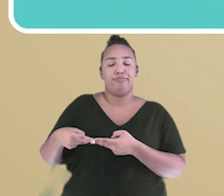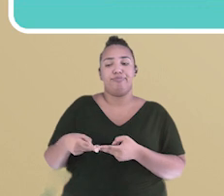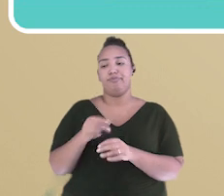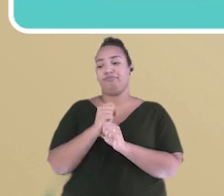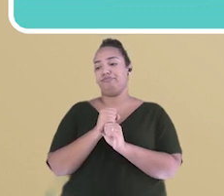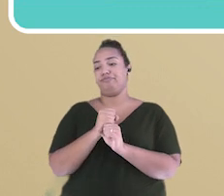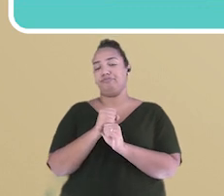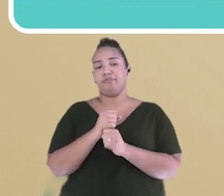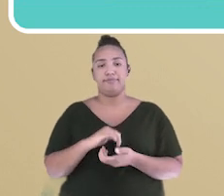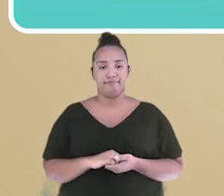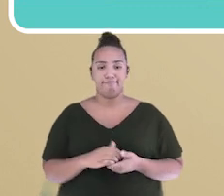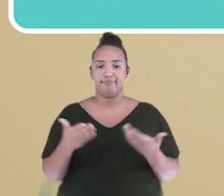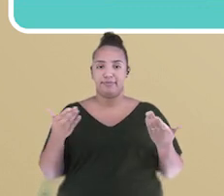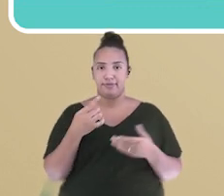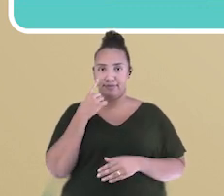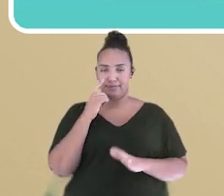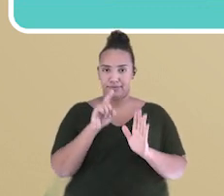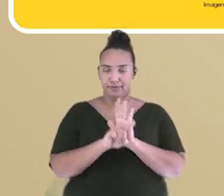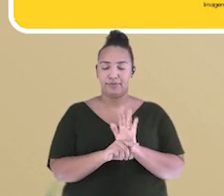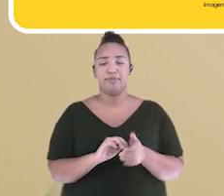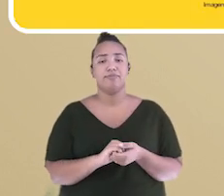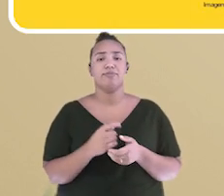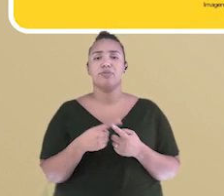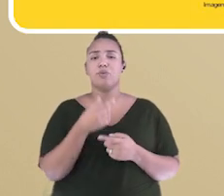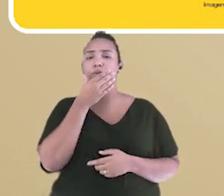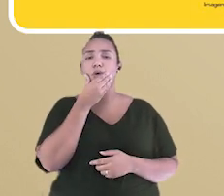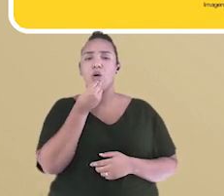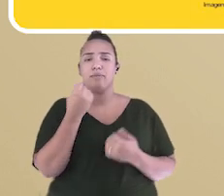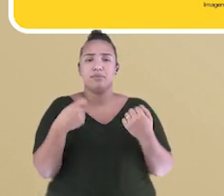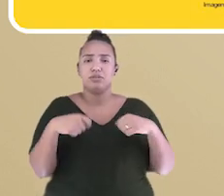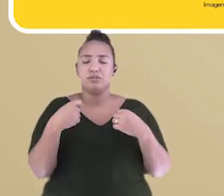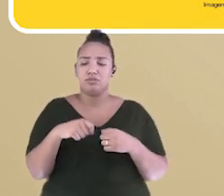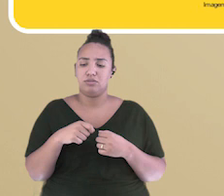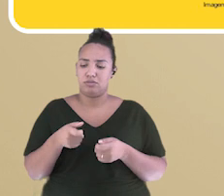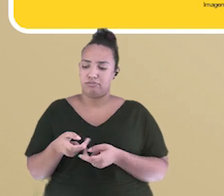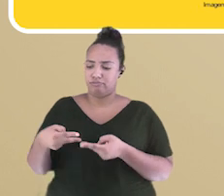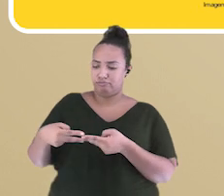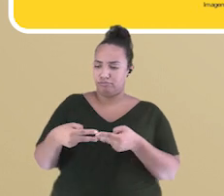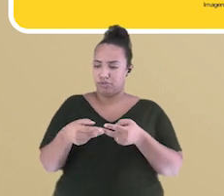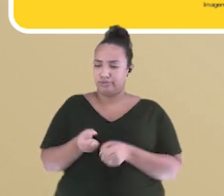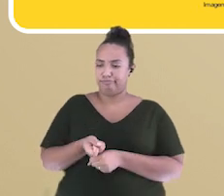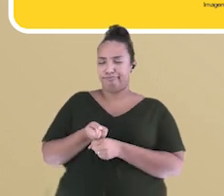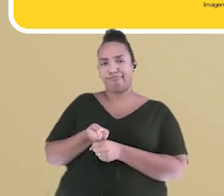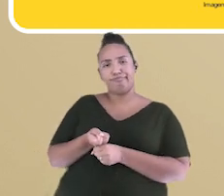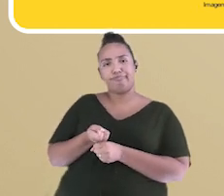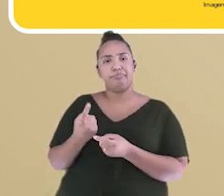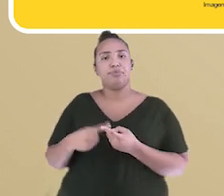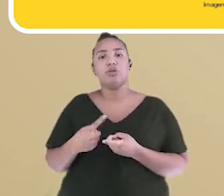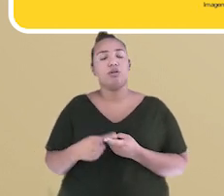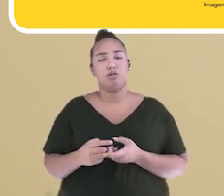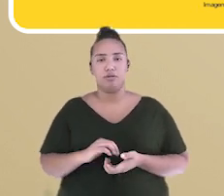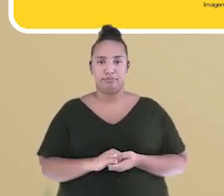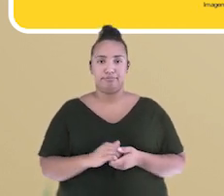Mônica deitar. Agora vamos à questão 1. Por que o homem precisou segurar a outra ponta da rede que a Mônica